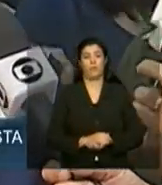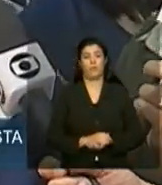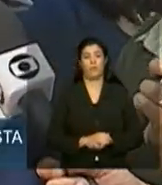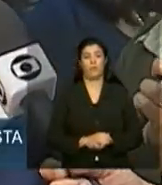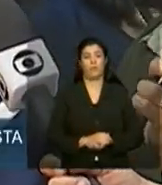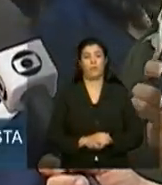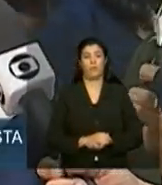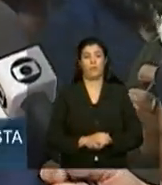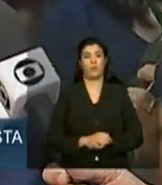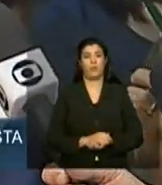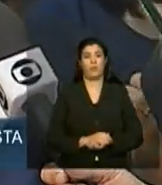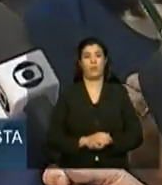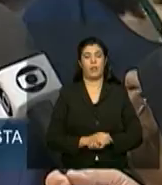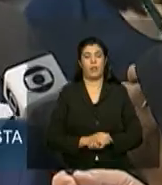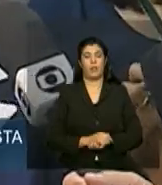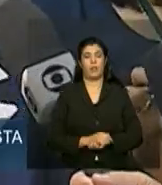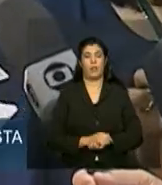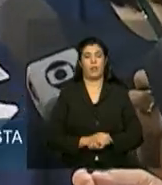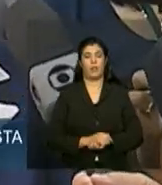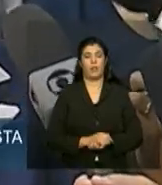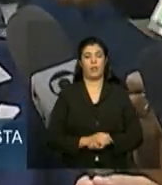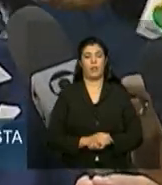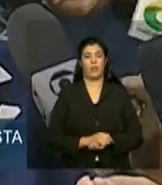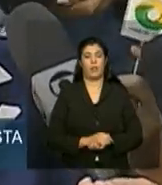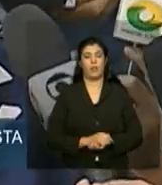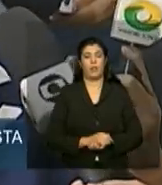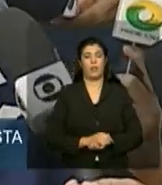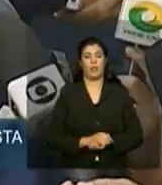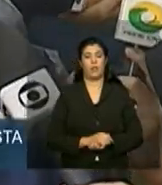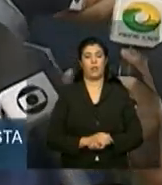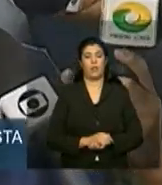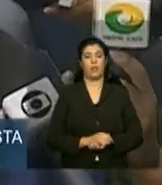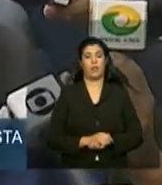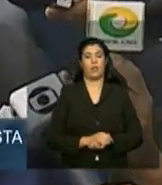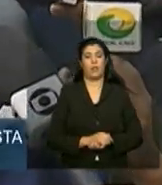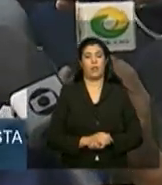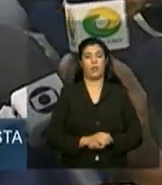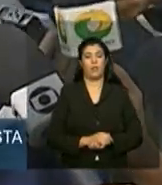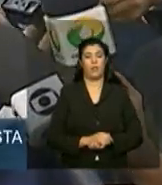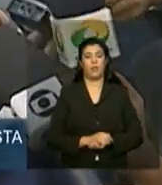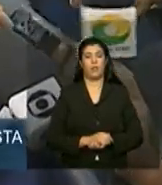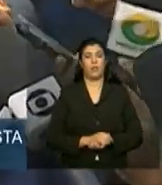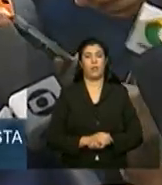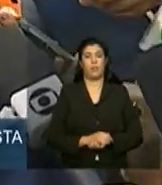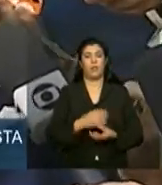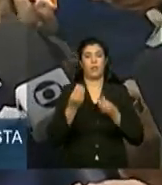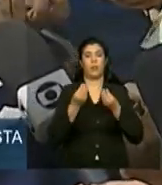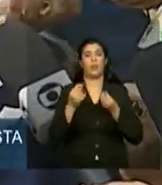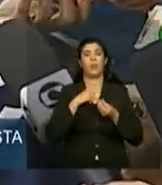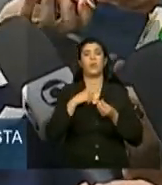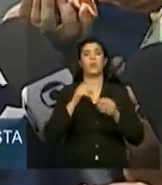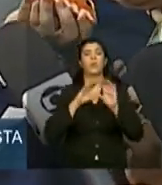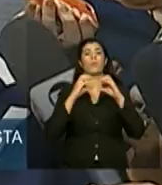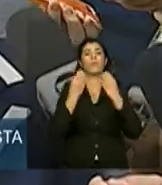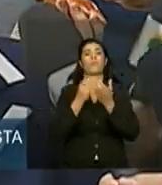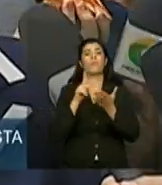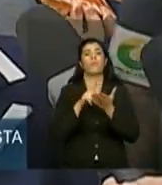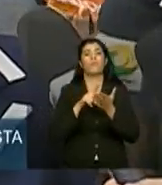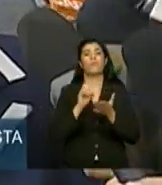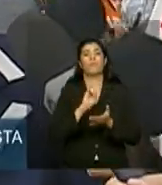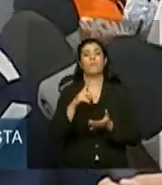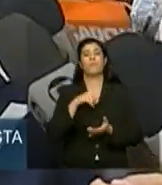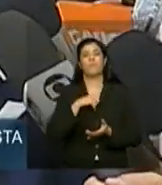daqui a 3 anos o resultado for outro dessas análises, encontrar de fato alguma substância, como é que fica a Comissão da Verdade? Esses dados